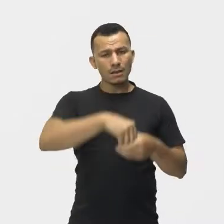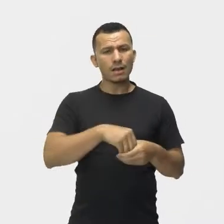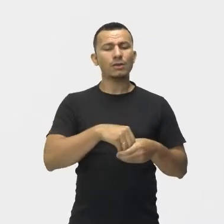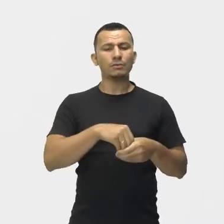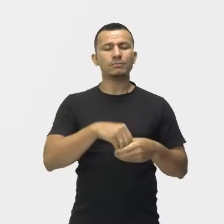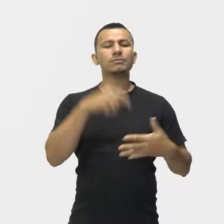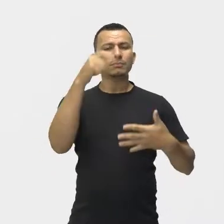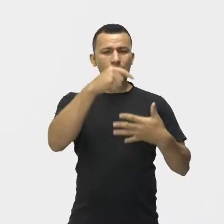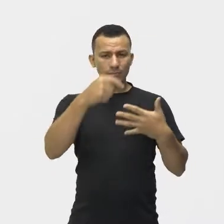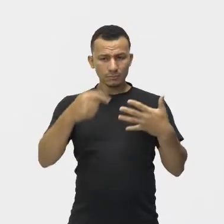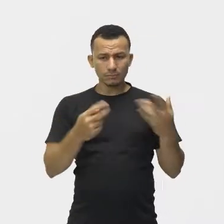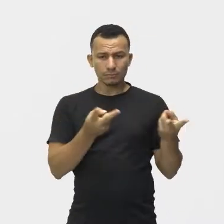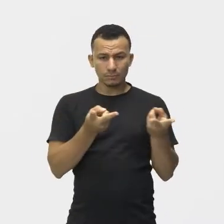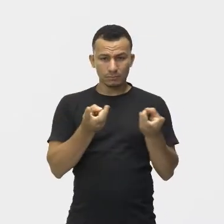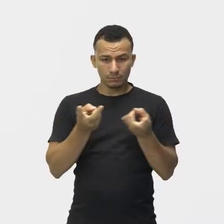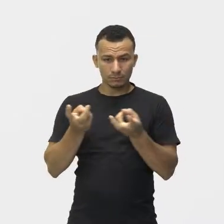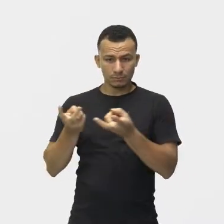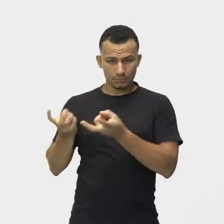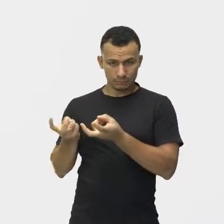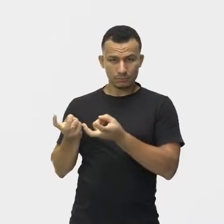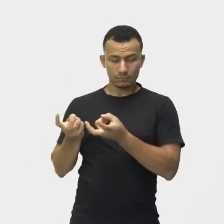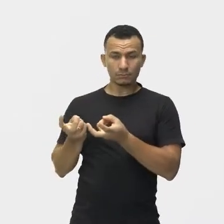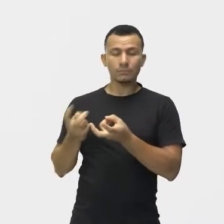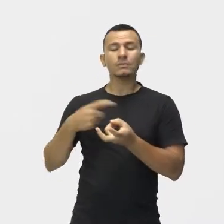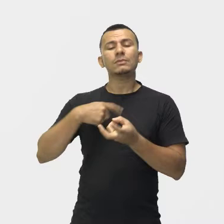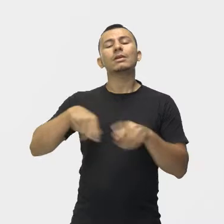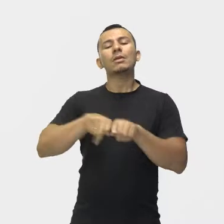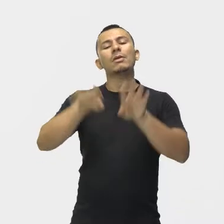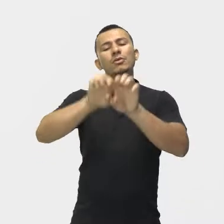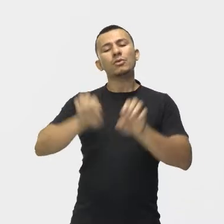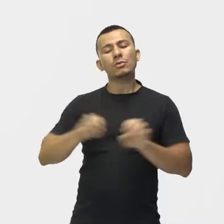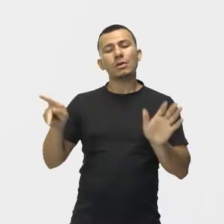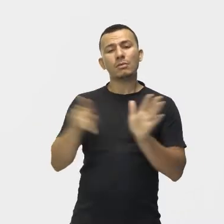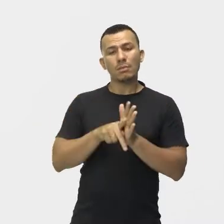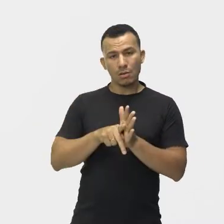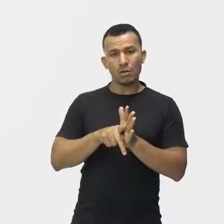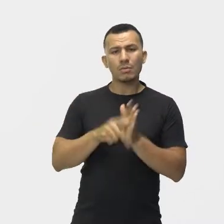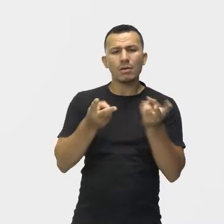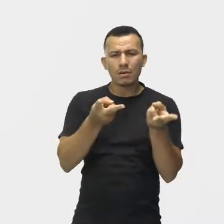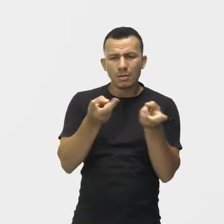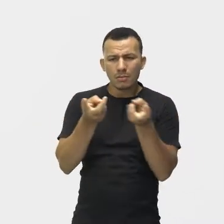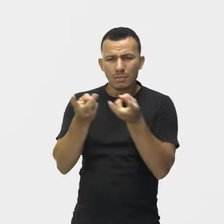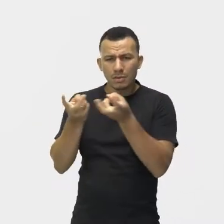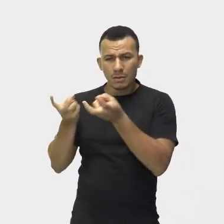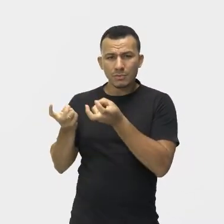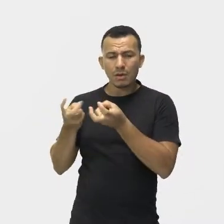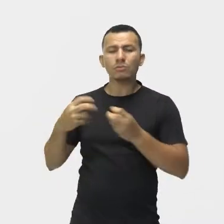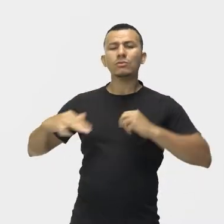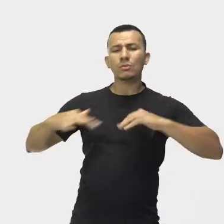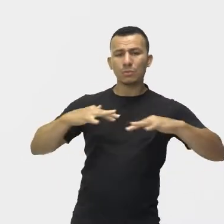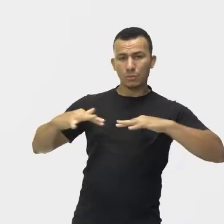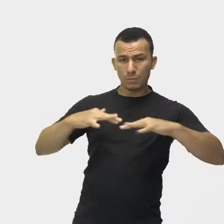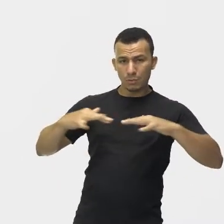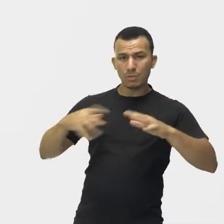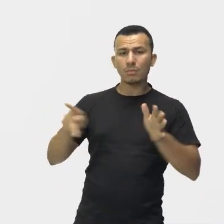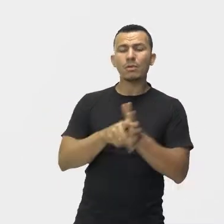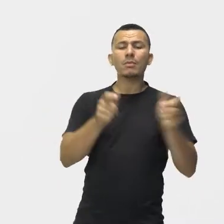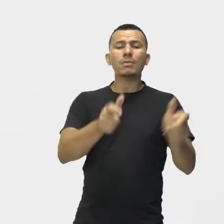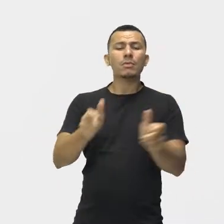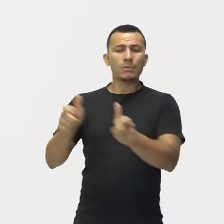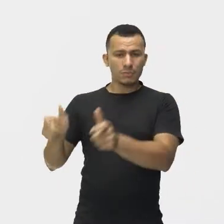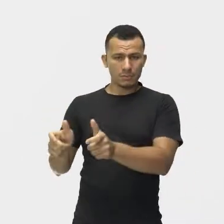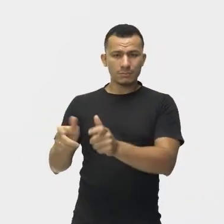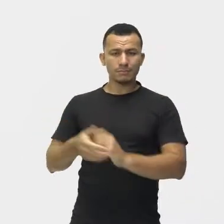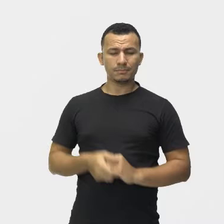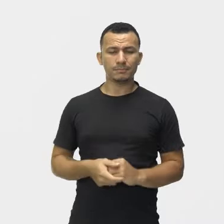por receptores sensoriais, estruturas especializadas na percepção de estímulos provenientes do ambiente, né, como eu